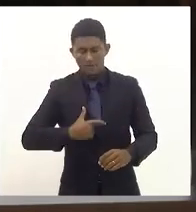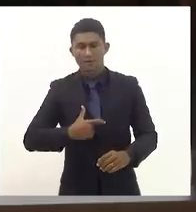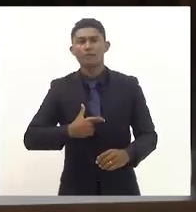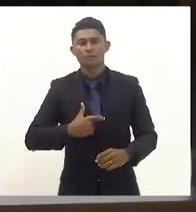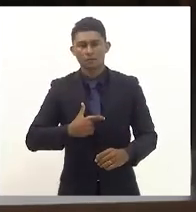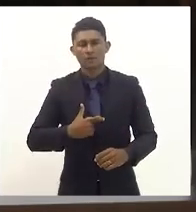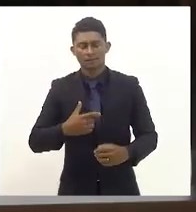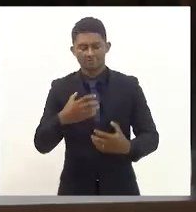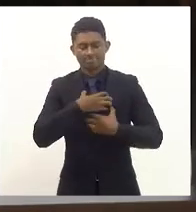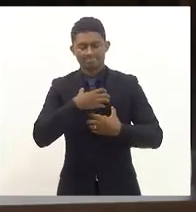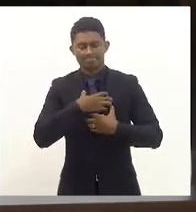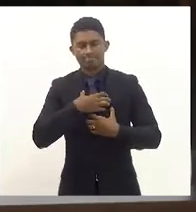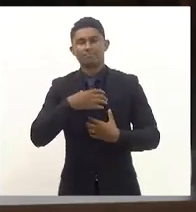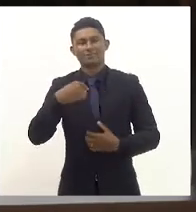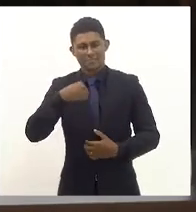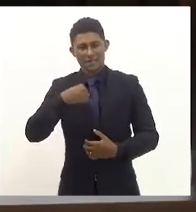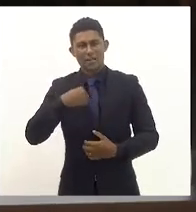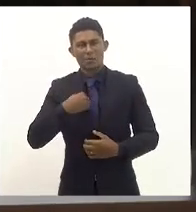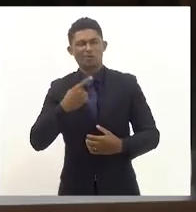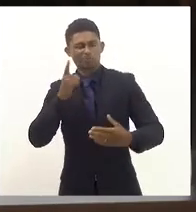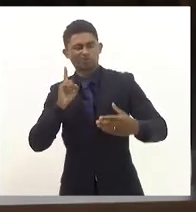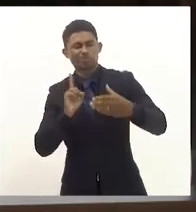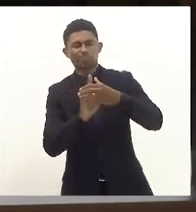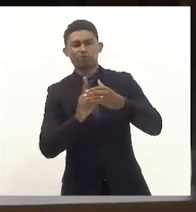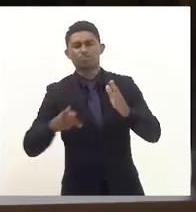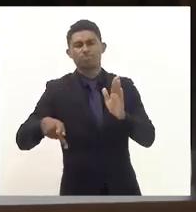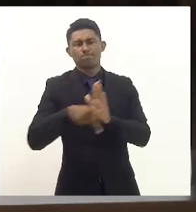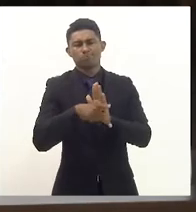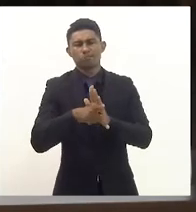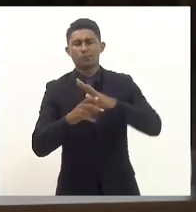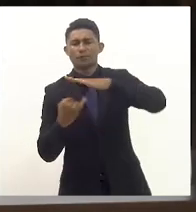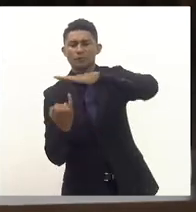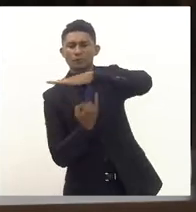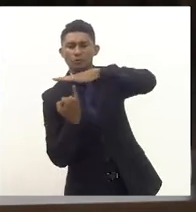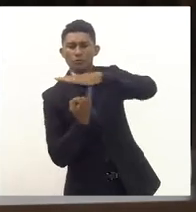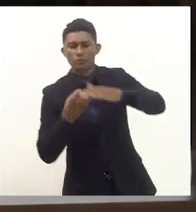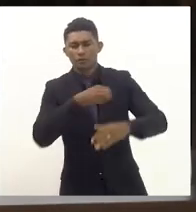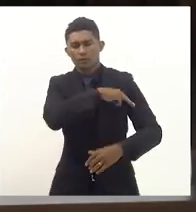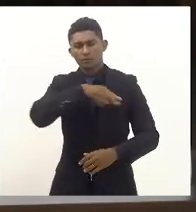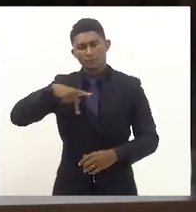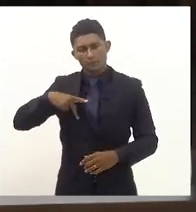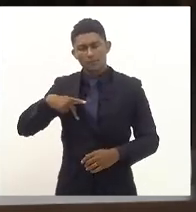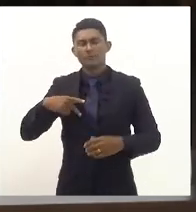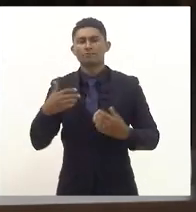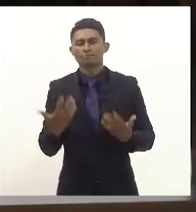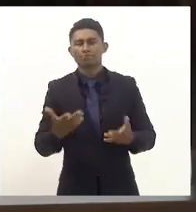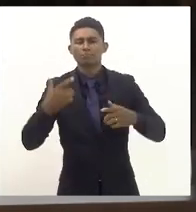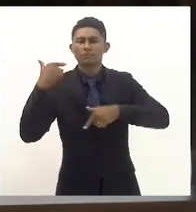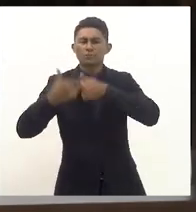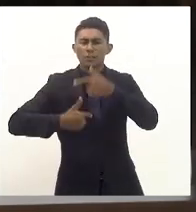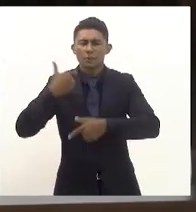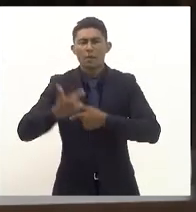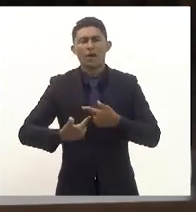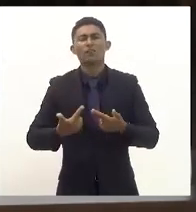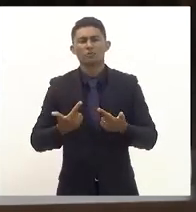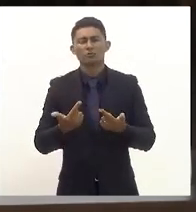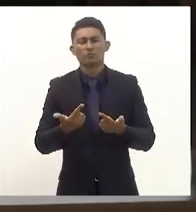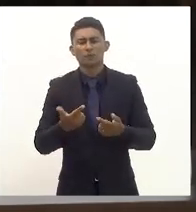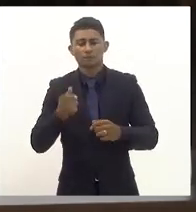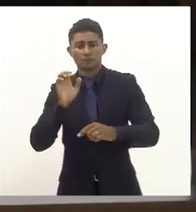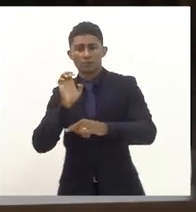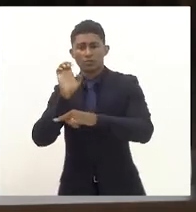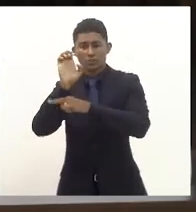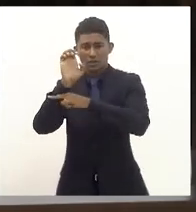a instituição uma instituição que faz um dos papéis mais dignos no estado democrático de